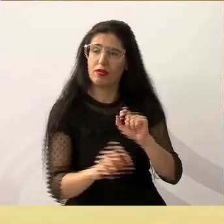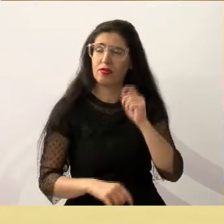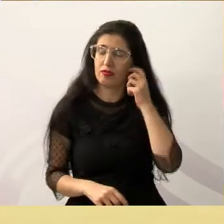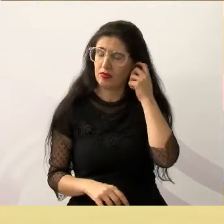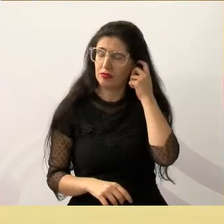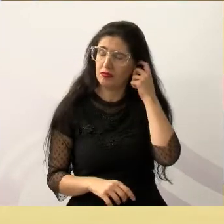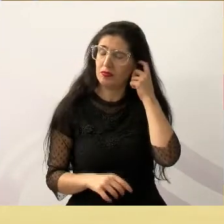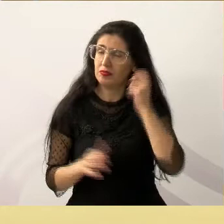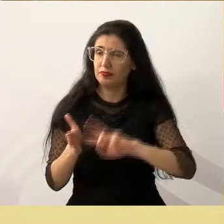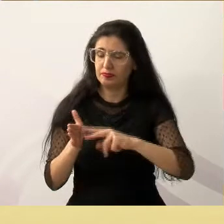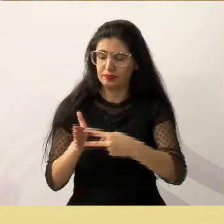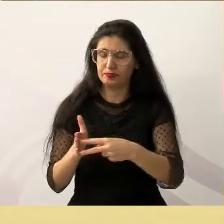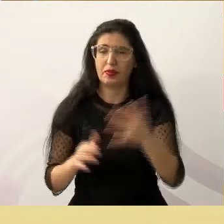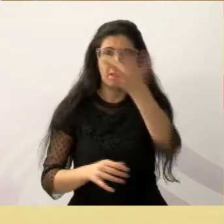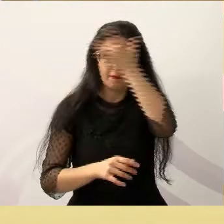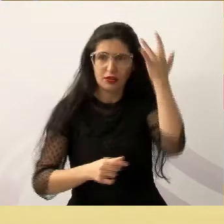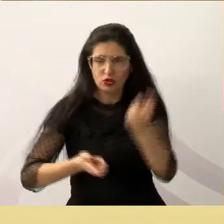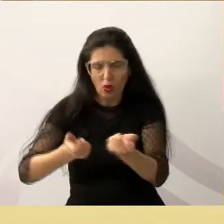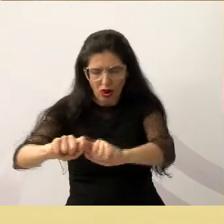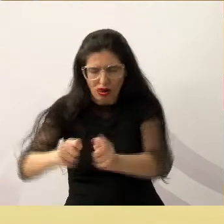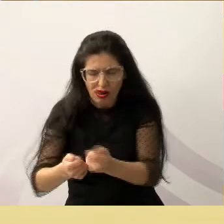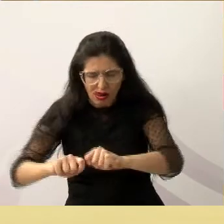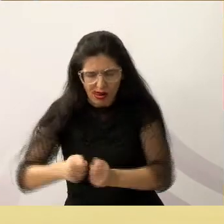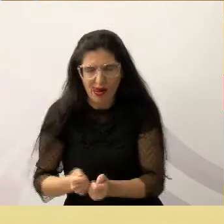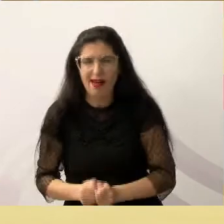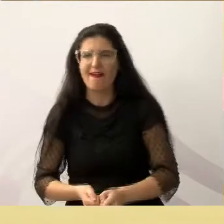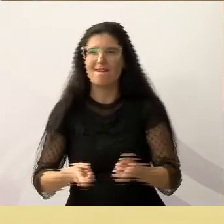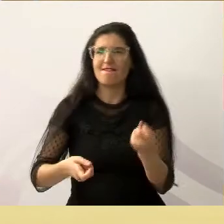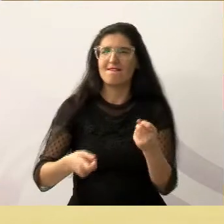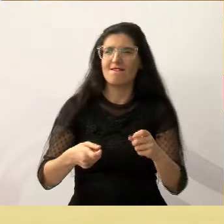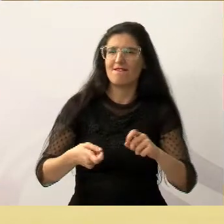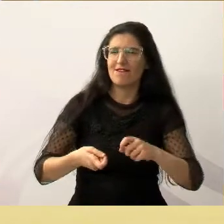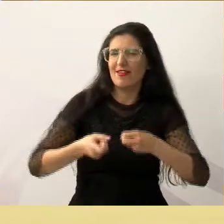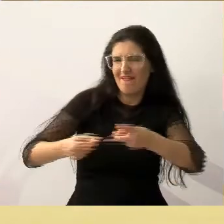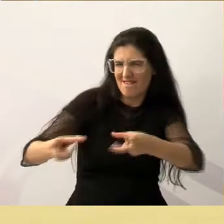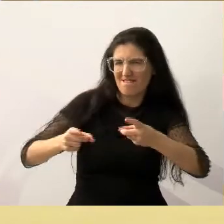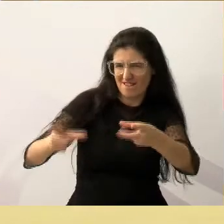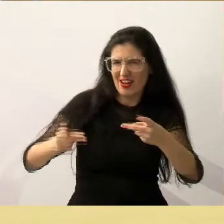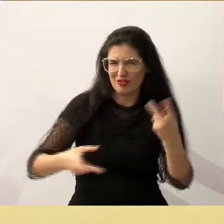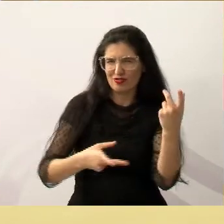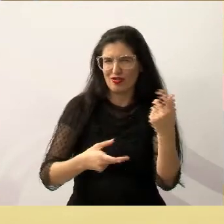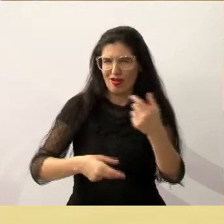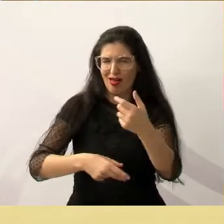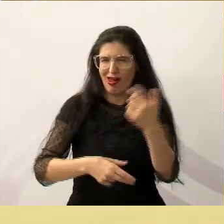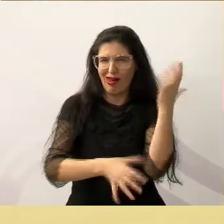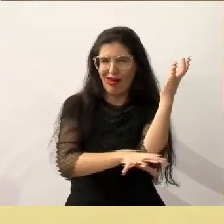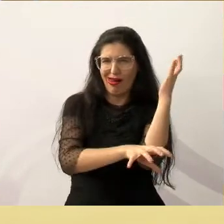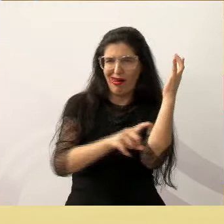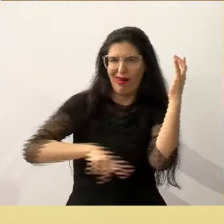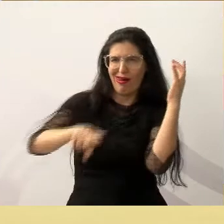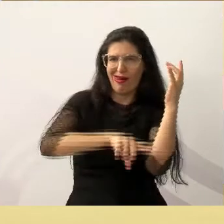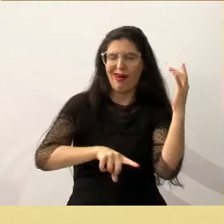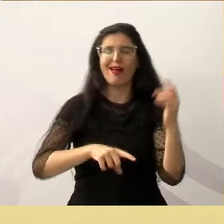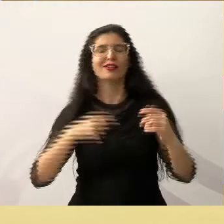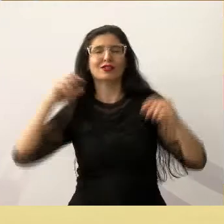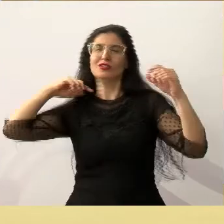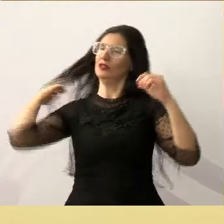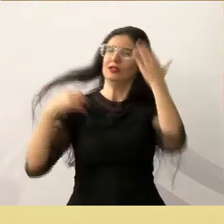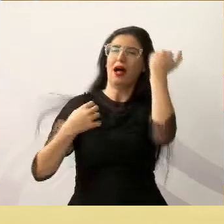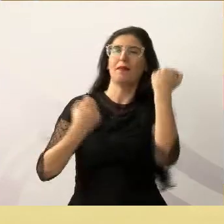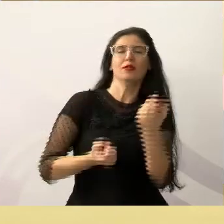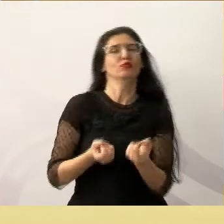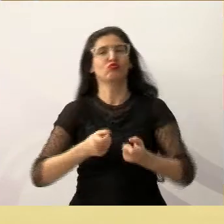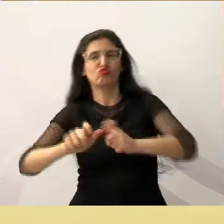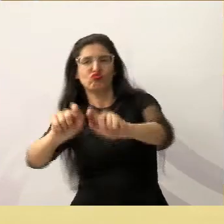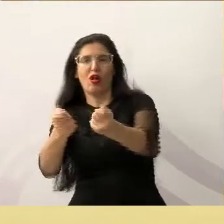aqueles artesãos que estão há mais de 10 anos na Feira Livre no centro da cidade, que trabalham lá, muitos